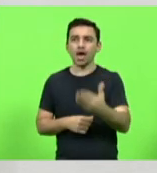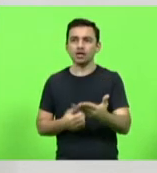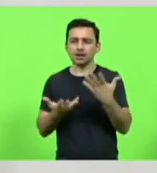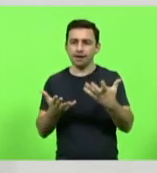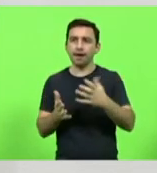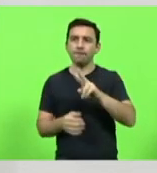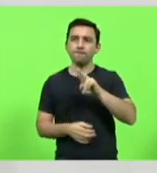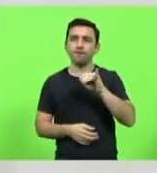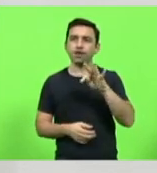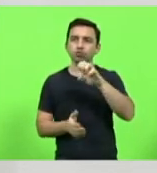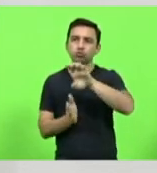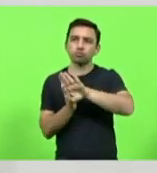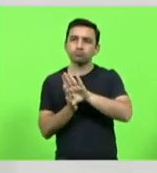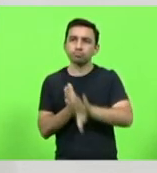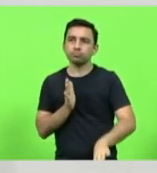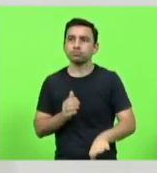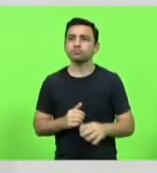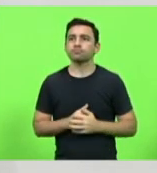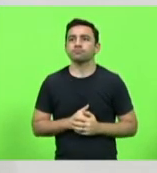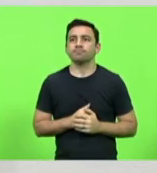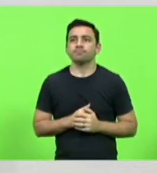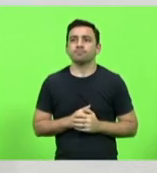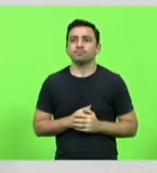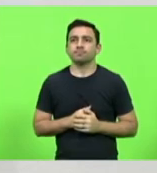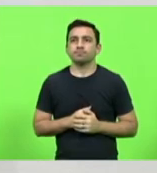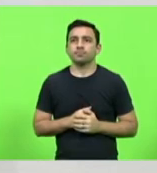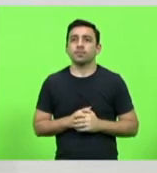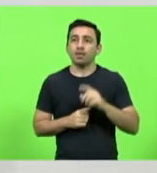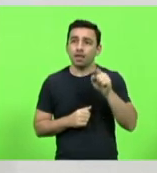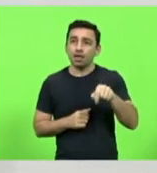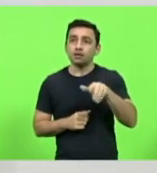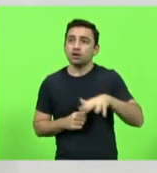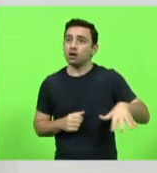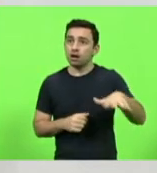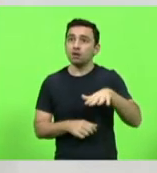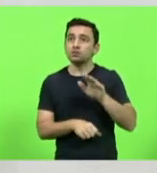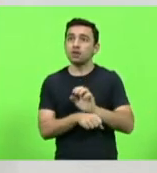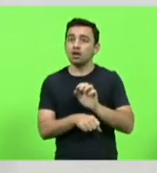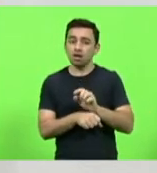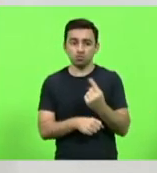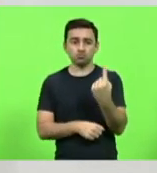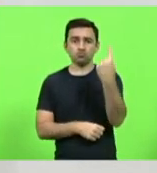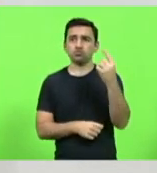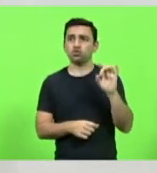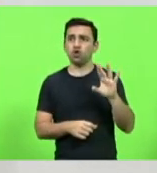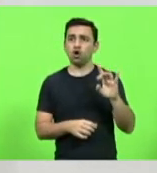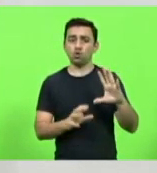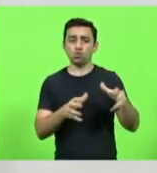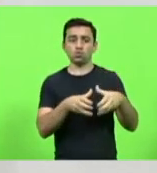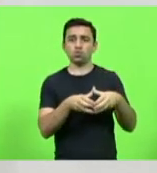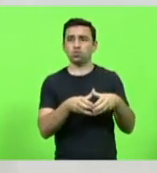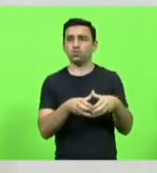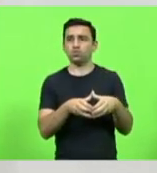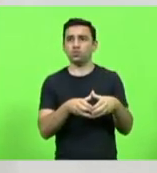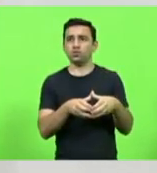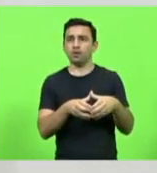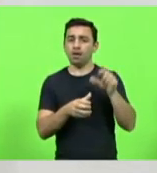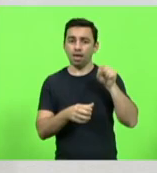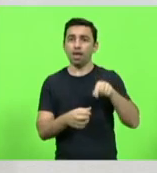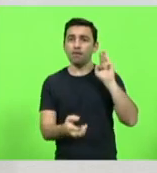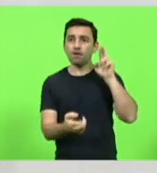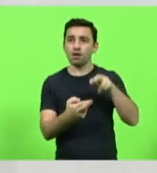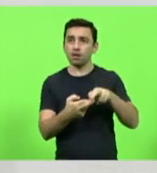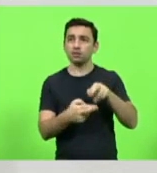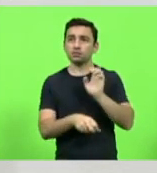veto. A Procuradoria do Estado, a Geral do Estado, é uma procuradoria só, é uma instituição referência no